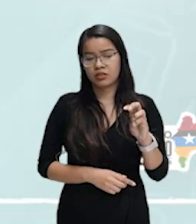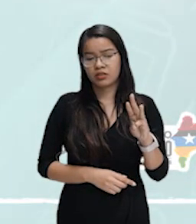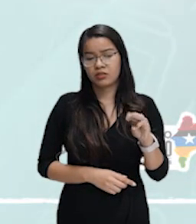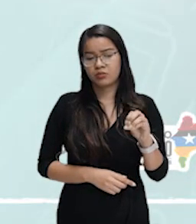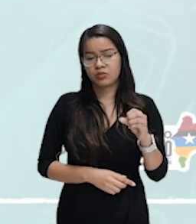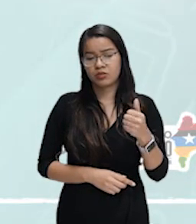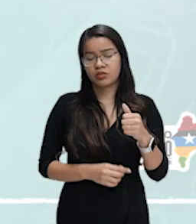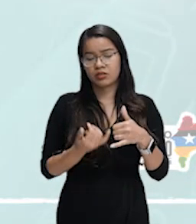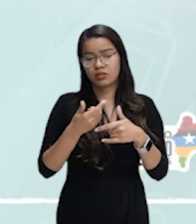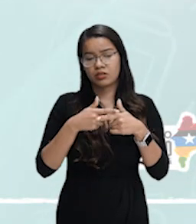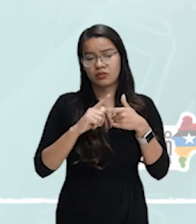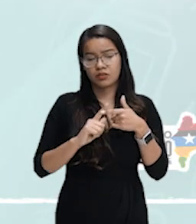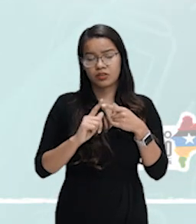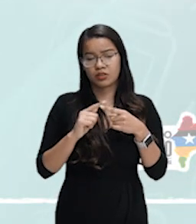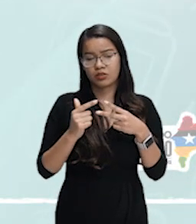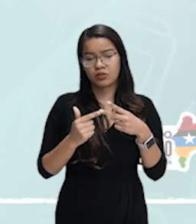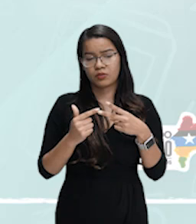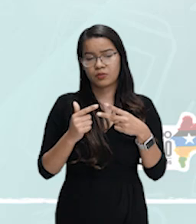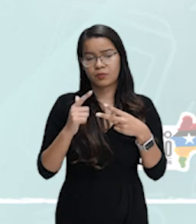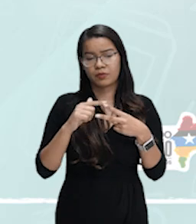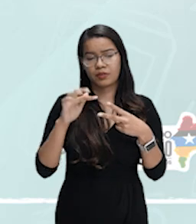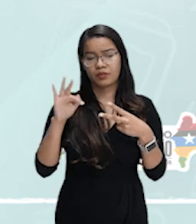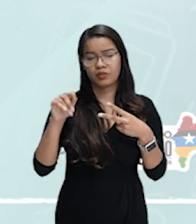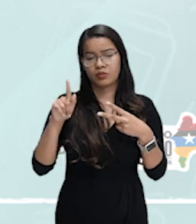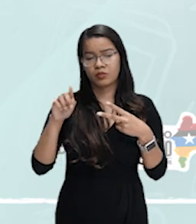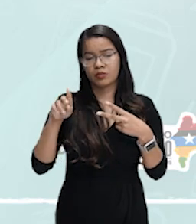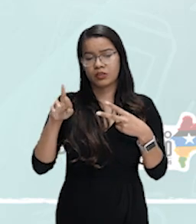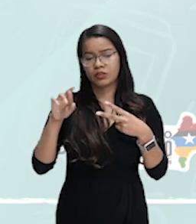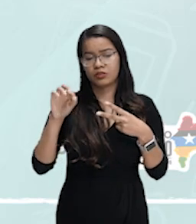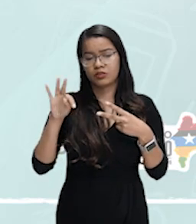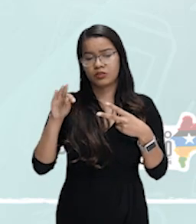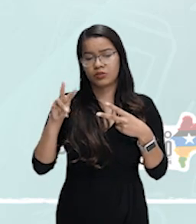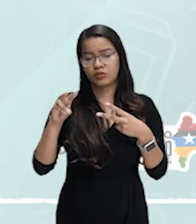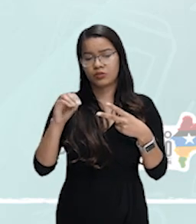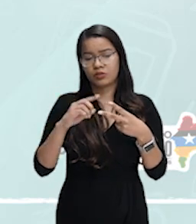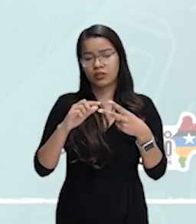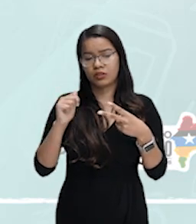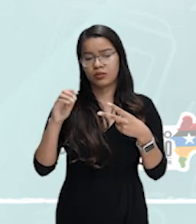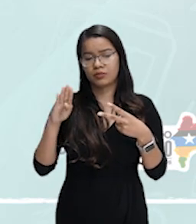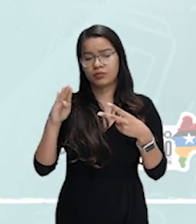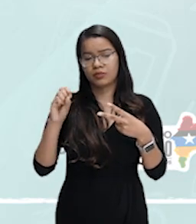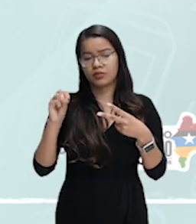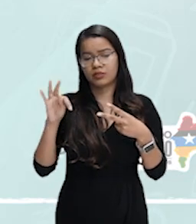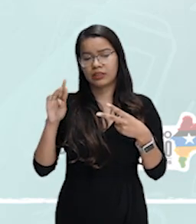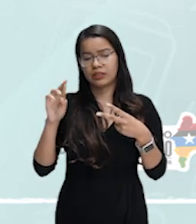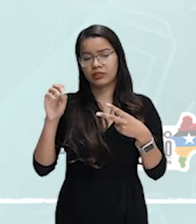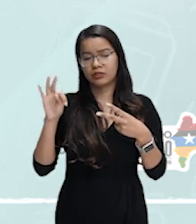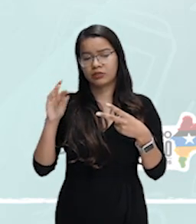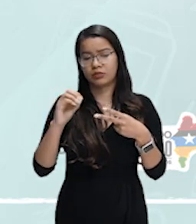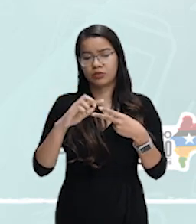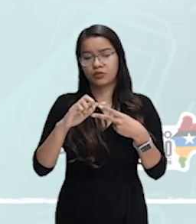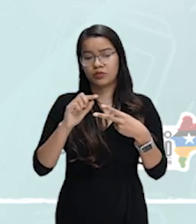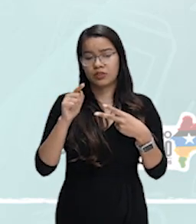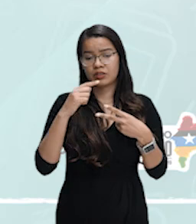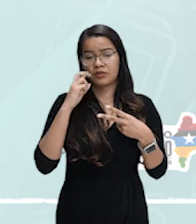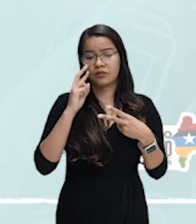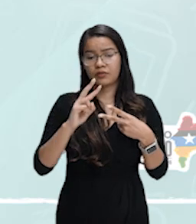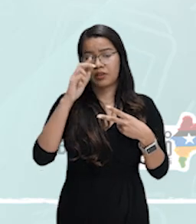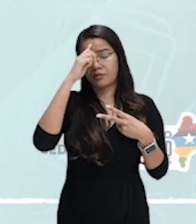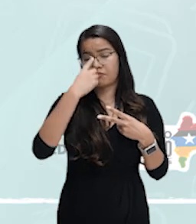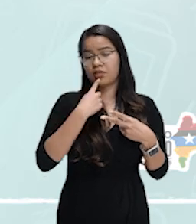mais técnico, em duas vertentes, o figurativo e o abstrato. O figurativo é aquele que você vê a imagem, mas ele